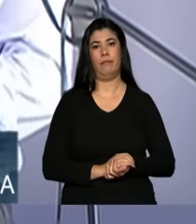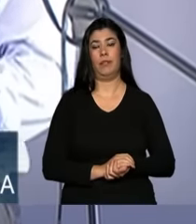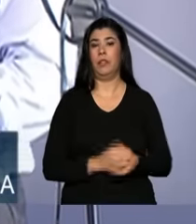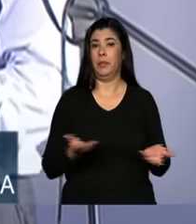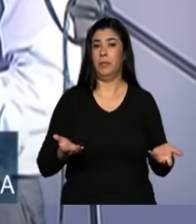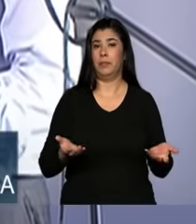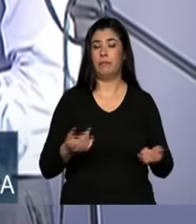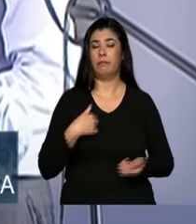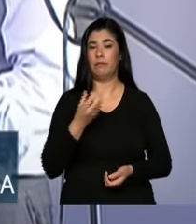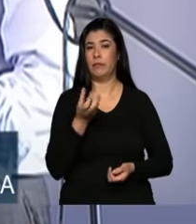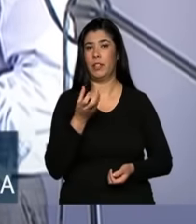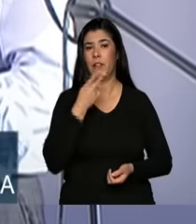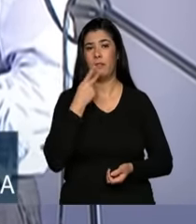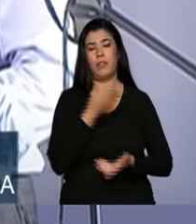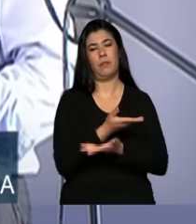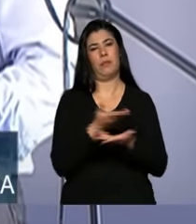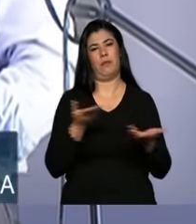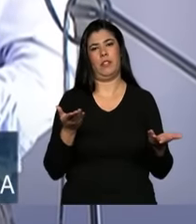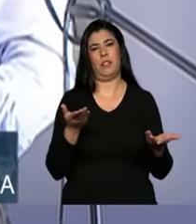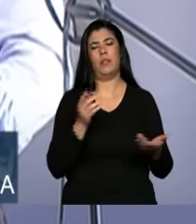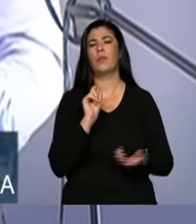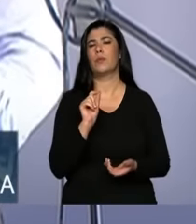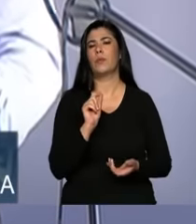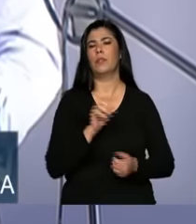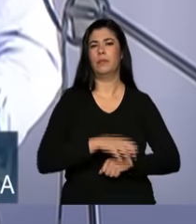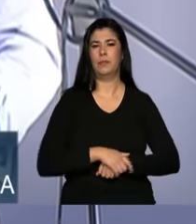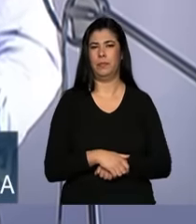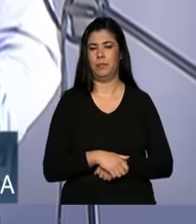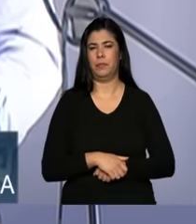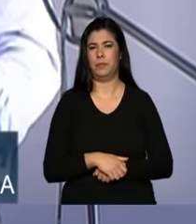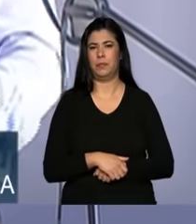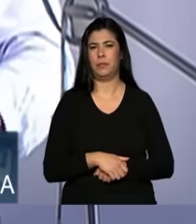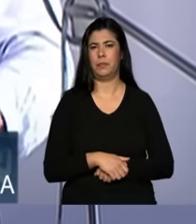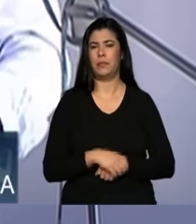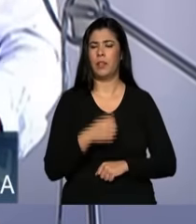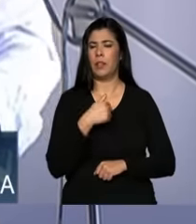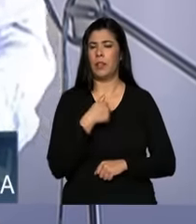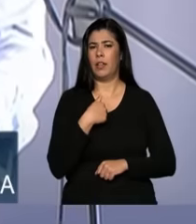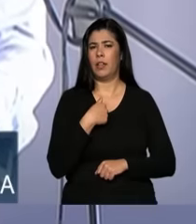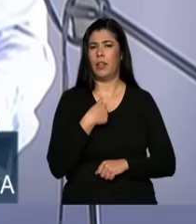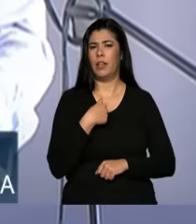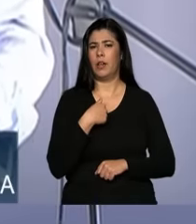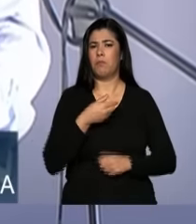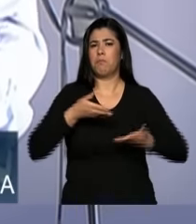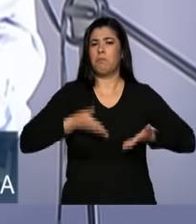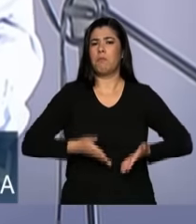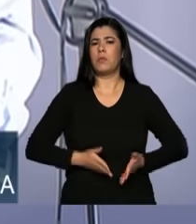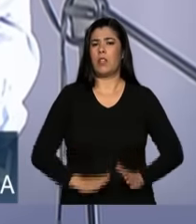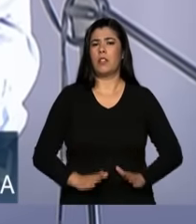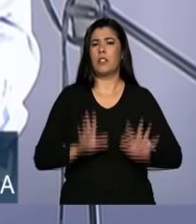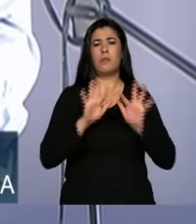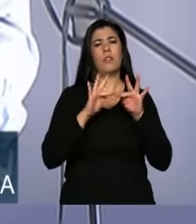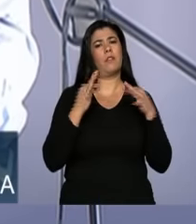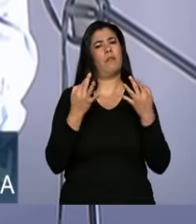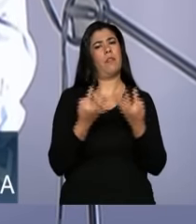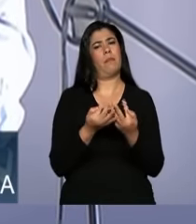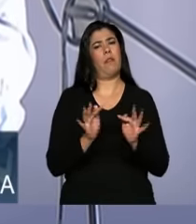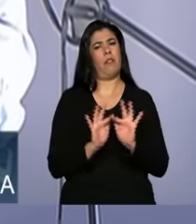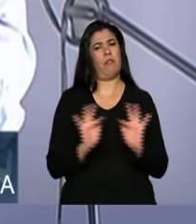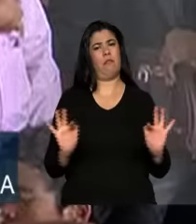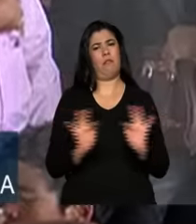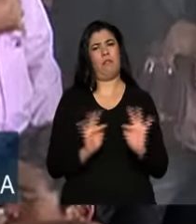quero dizer uma coisa a vocês. Eu sou de uma família simples, como a maioria de